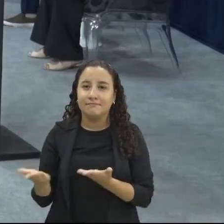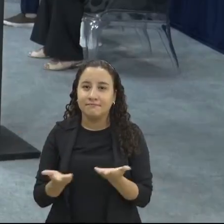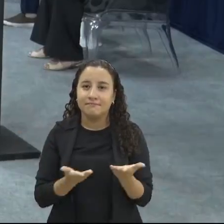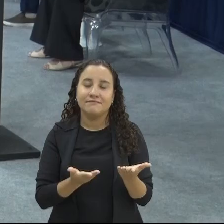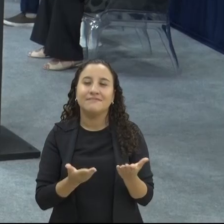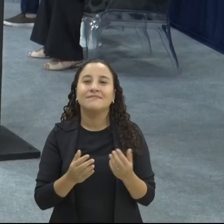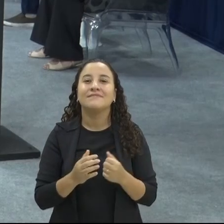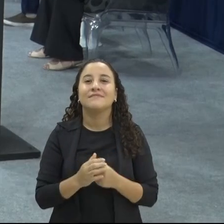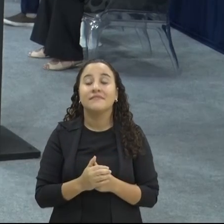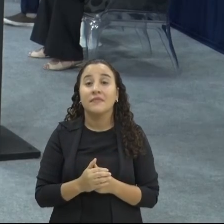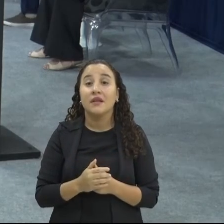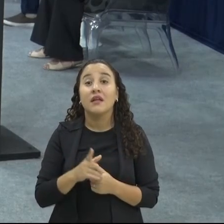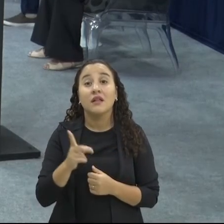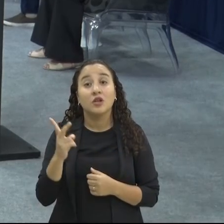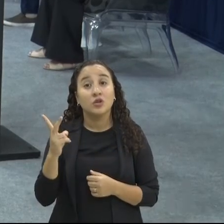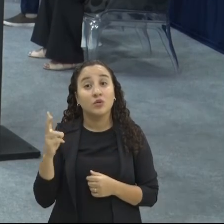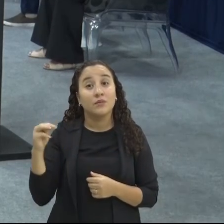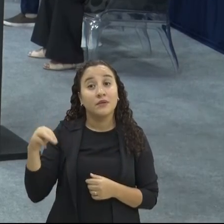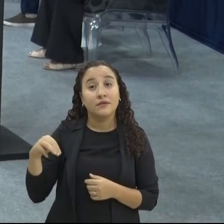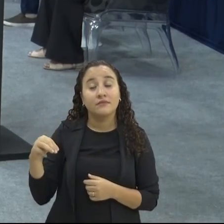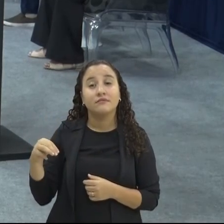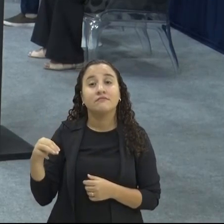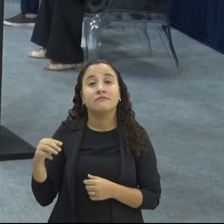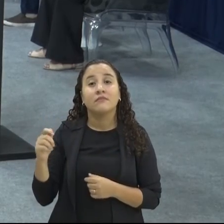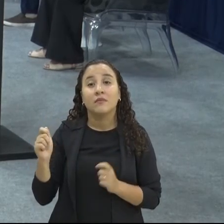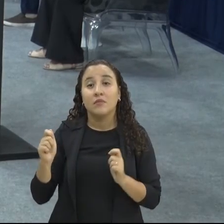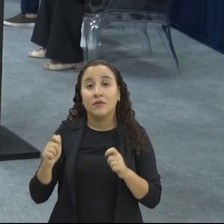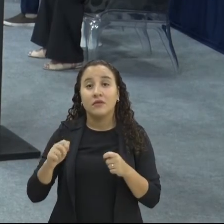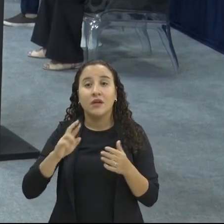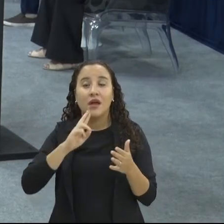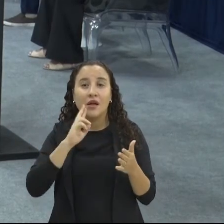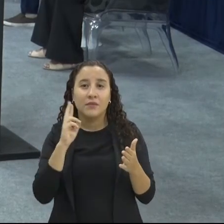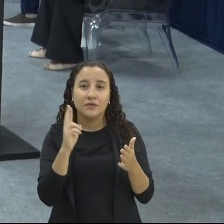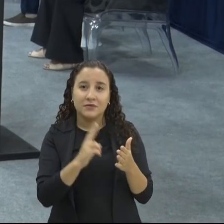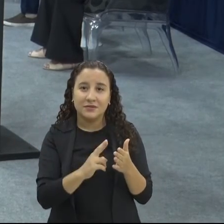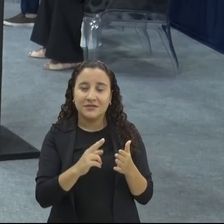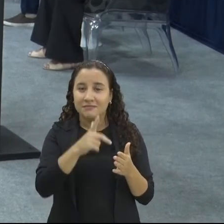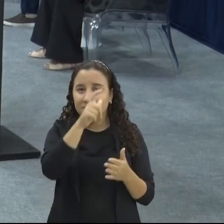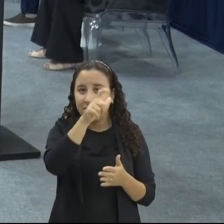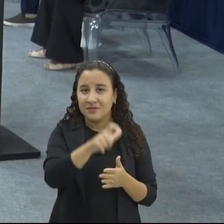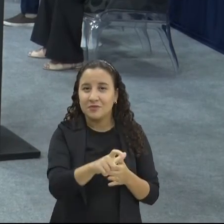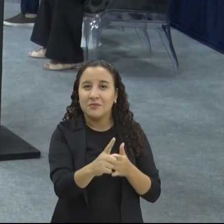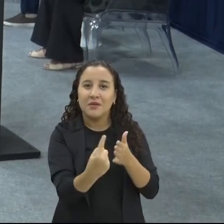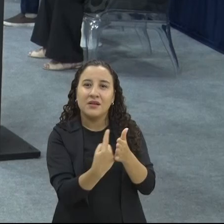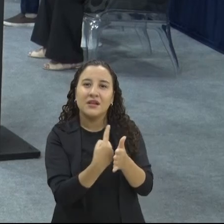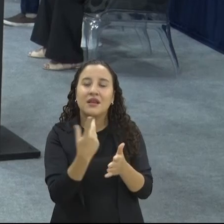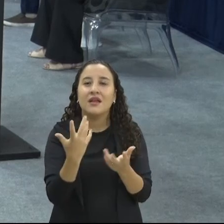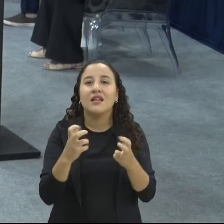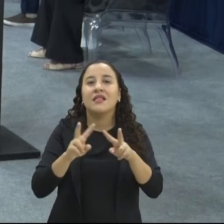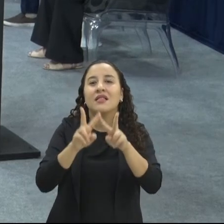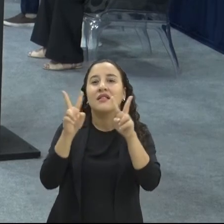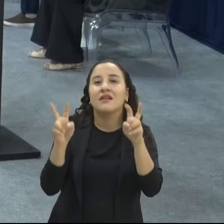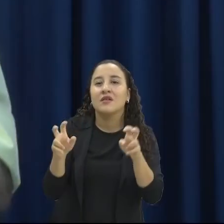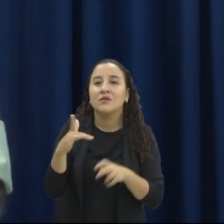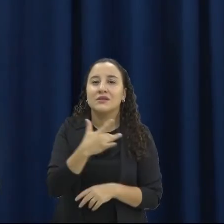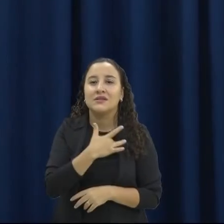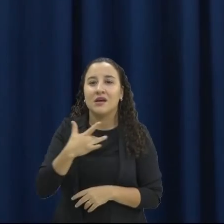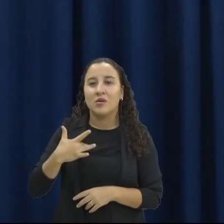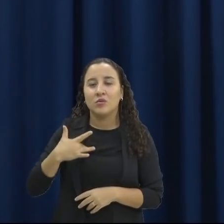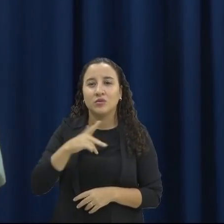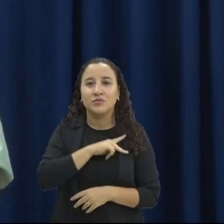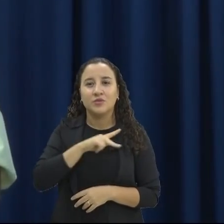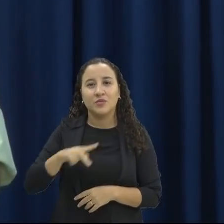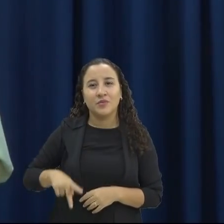gentileza, relembrando que o senhor terá 2 minutos para responder este eleitor teresinense que quer saber sobre saúde pública.